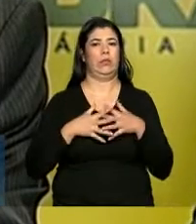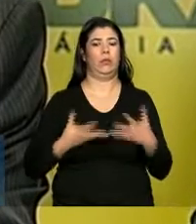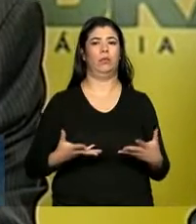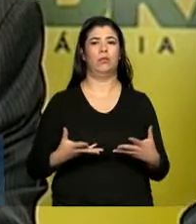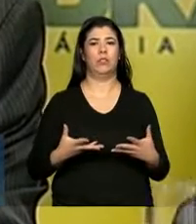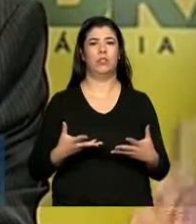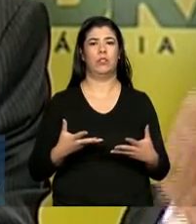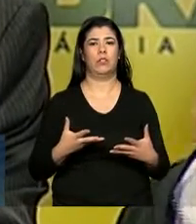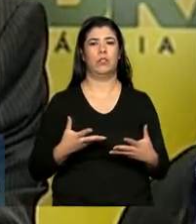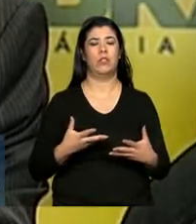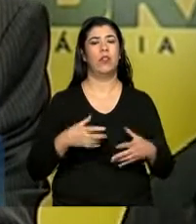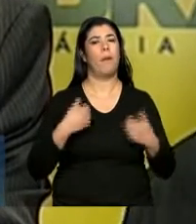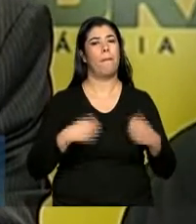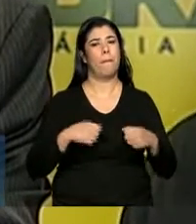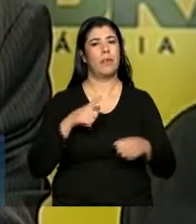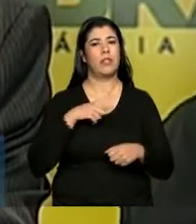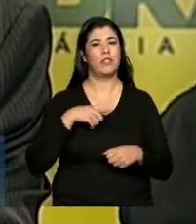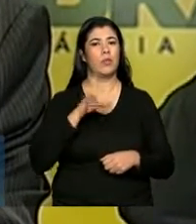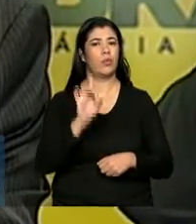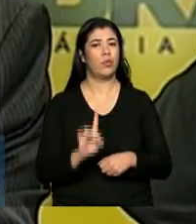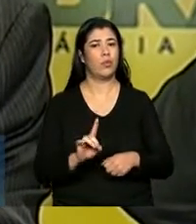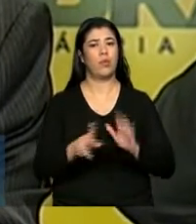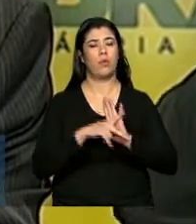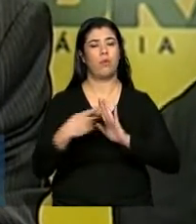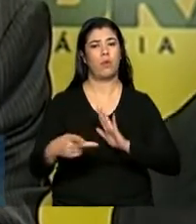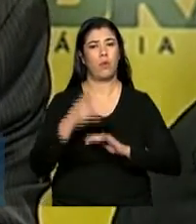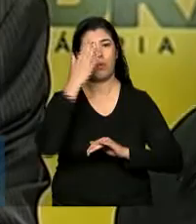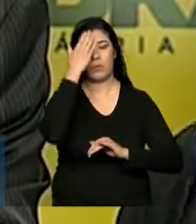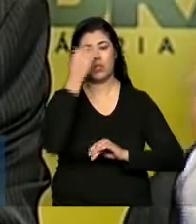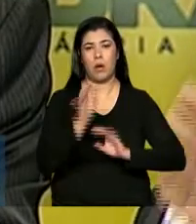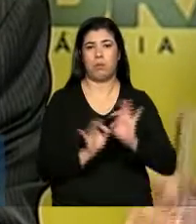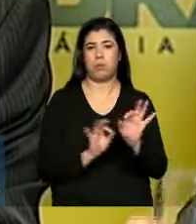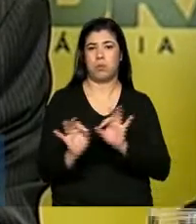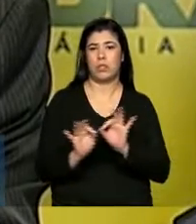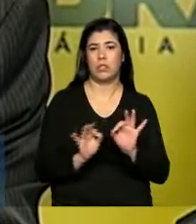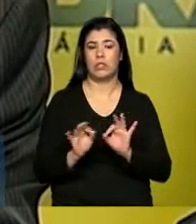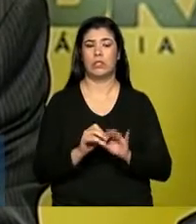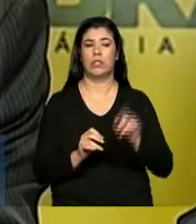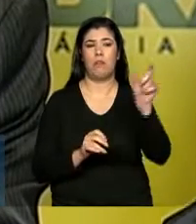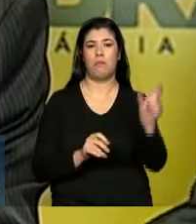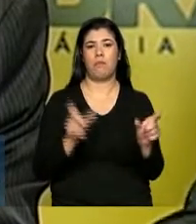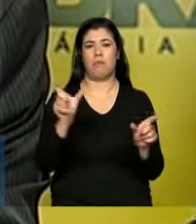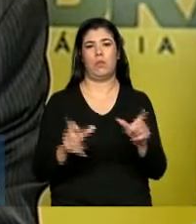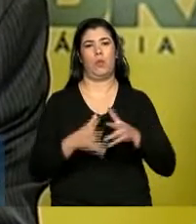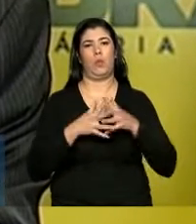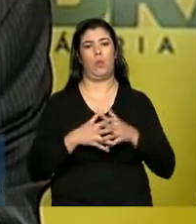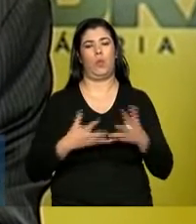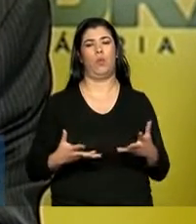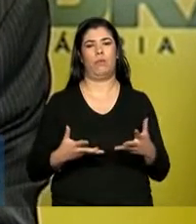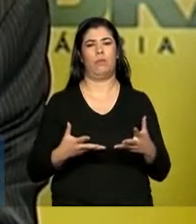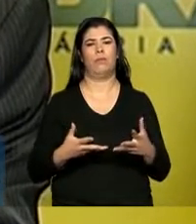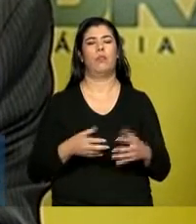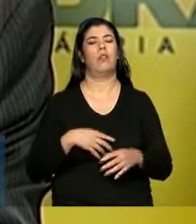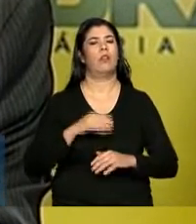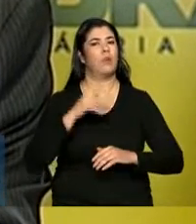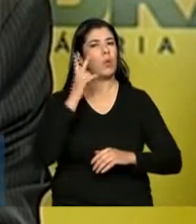que ter gestores que saibam administrar conflitos. Esses conflitos fazem parte da formação, do crescimento. É normal que ocorram.